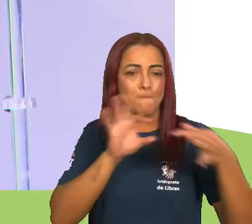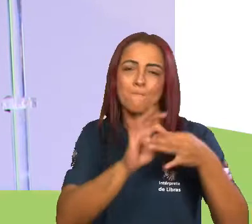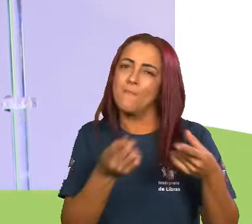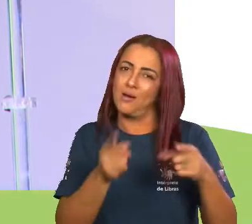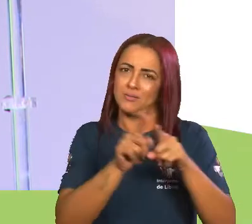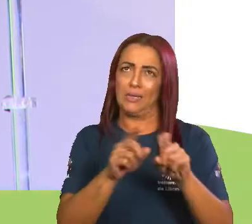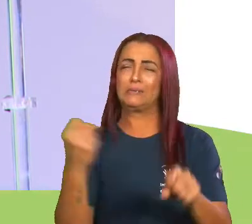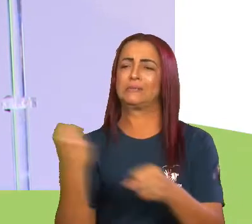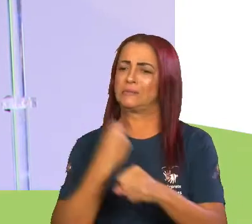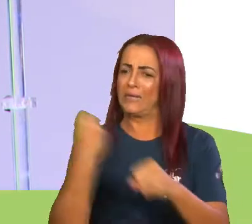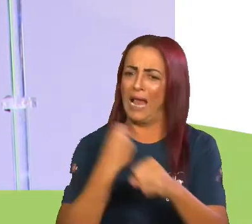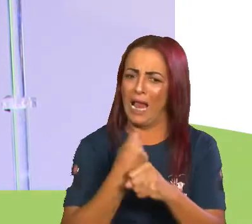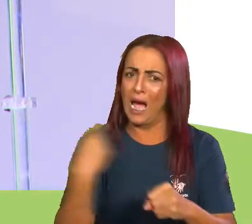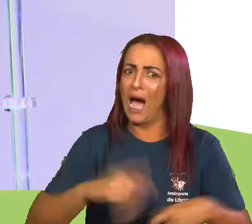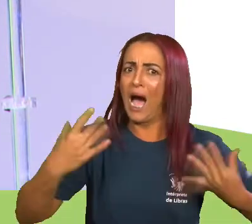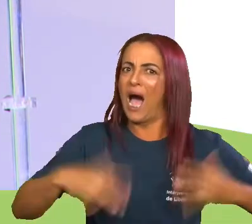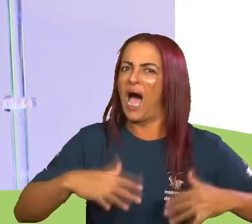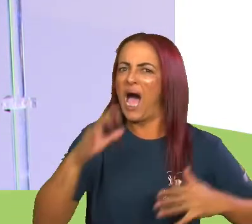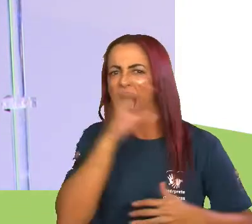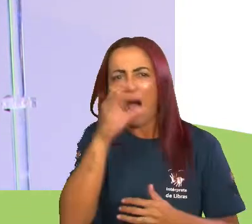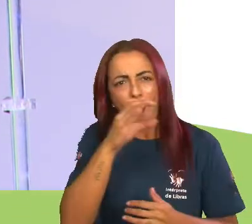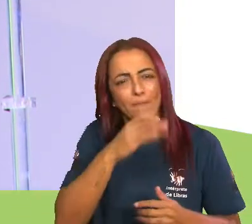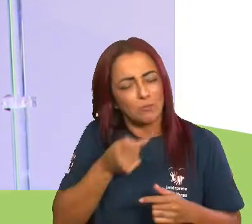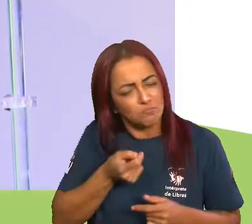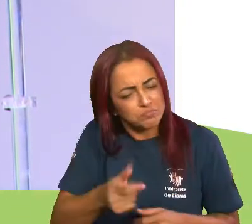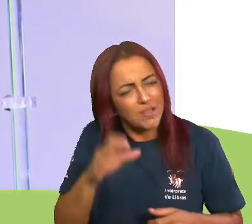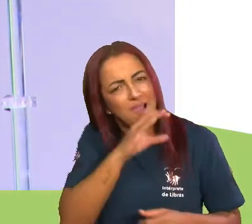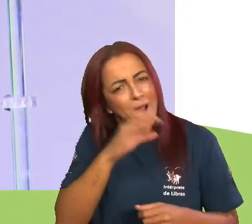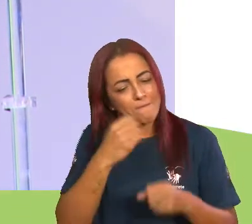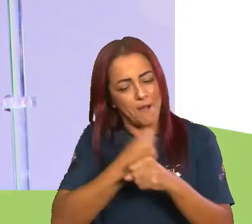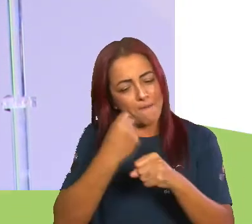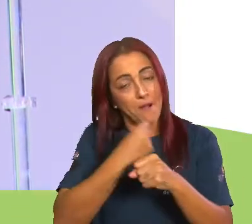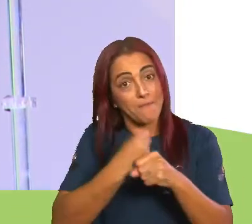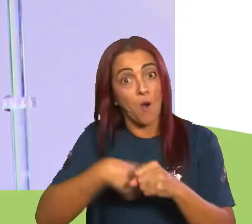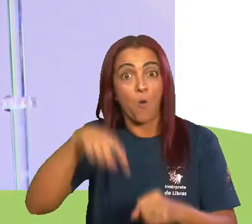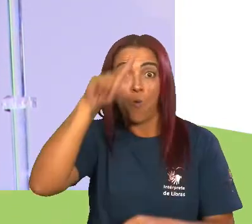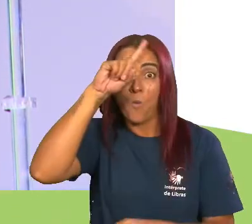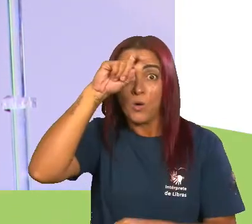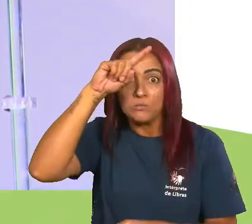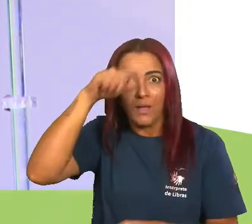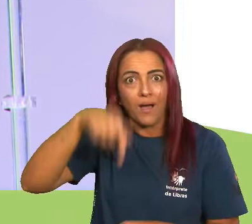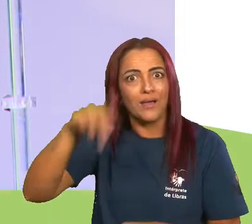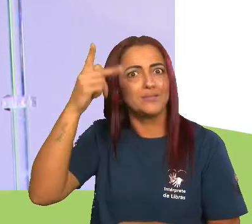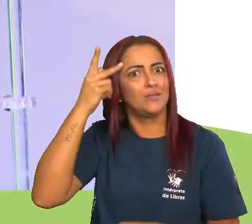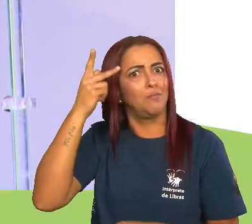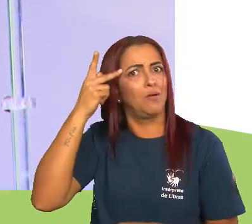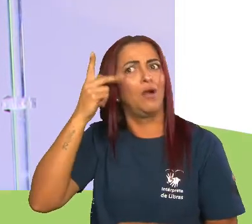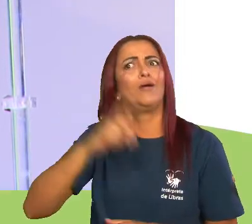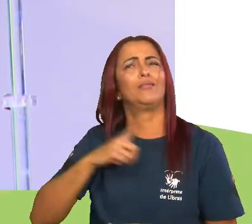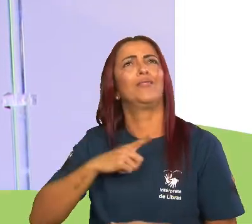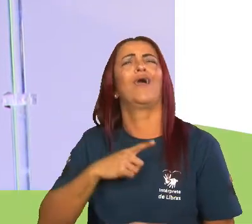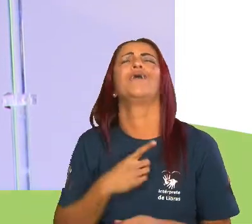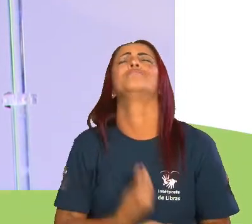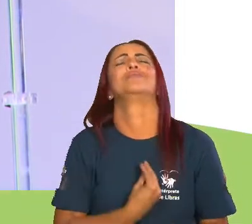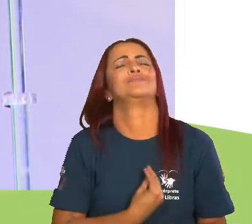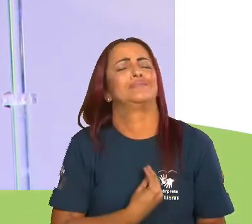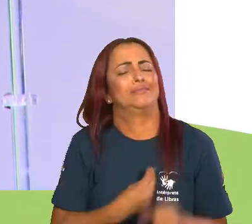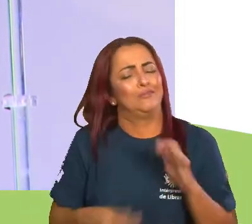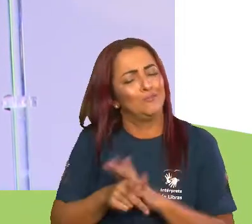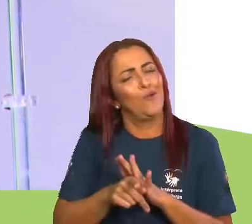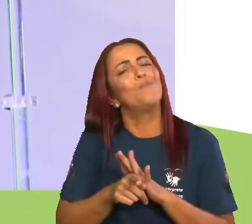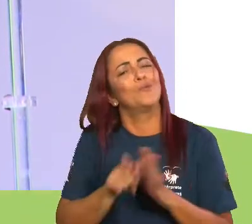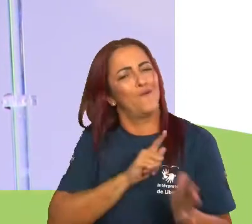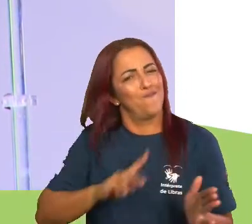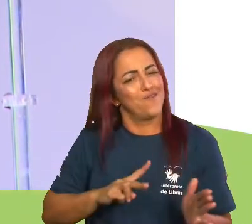com essa construção, né? Nós vamos nos unir para que isso aconteça logo, porque eu ainda quero estar no governo para a inauguração. Pode ter certeza, Tony. Se Deus